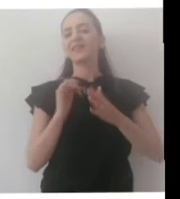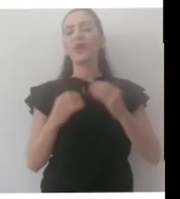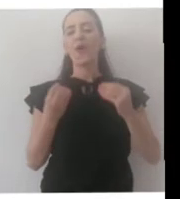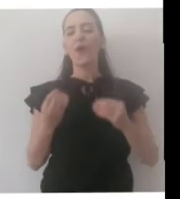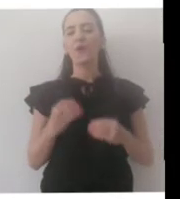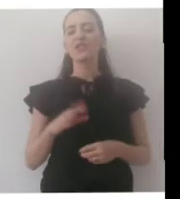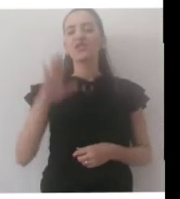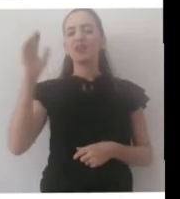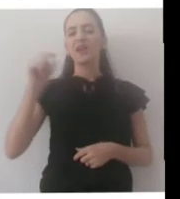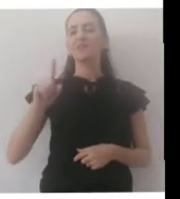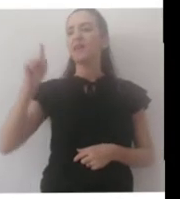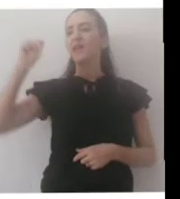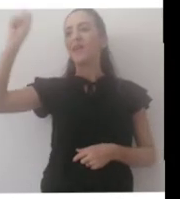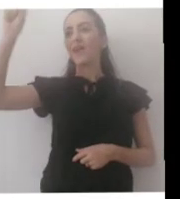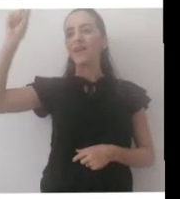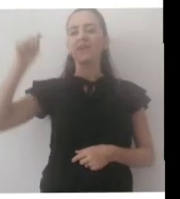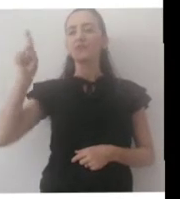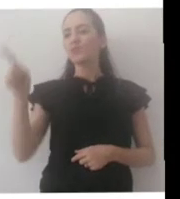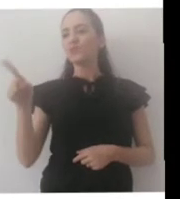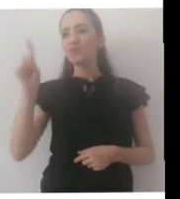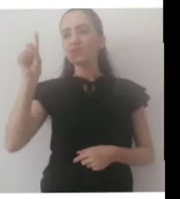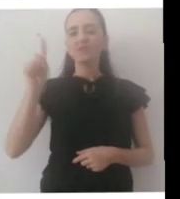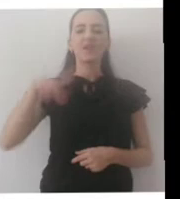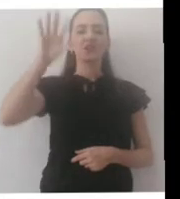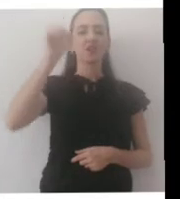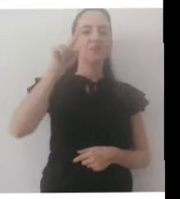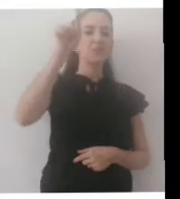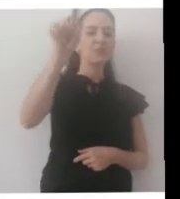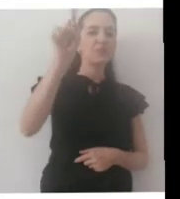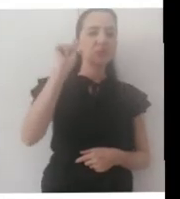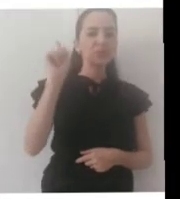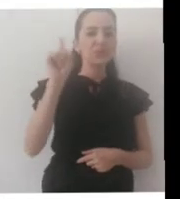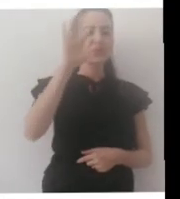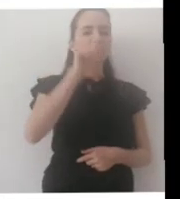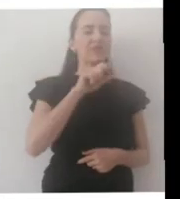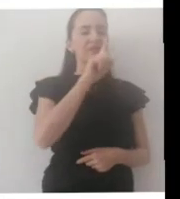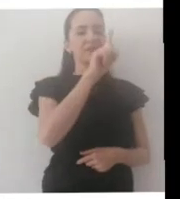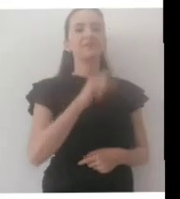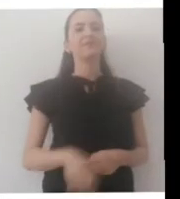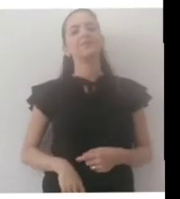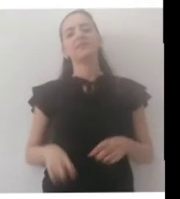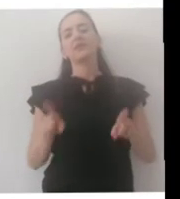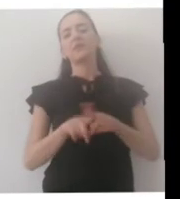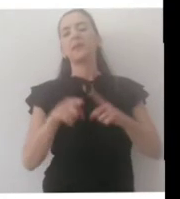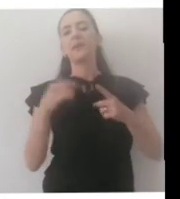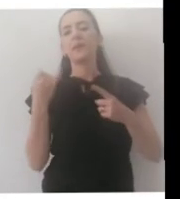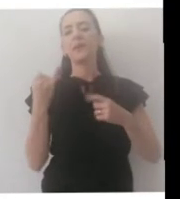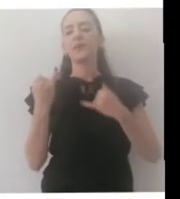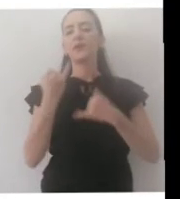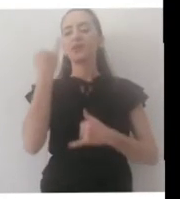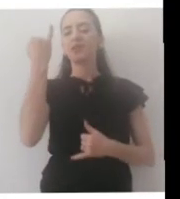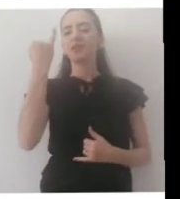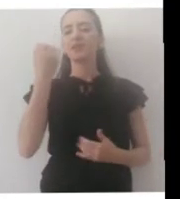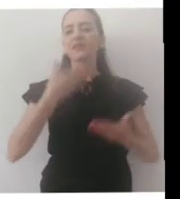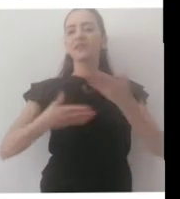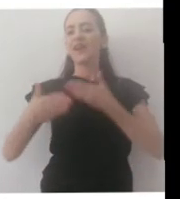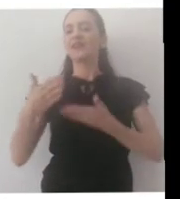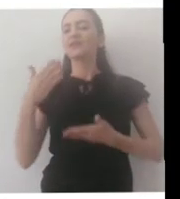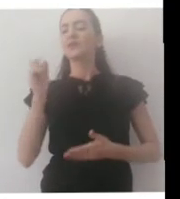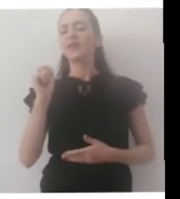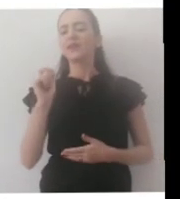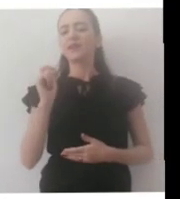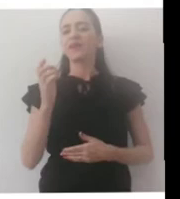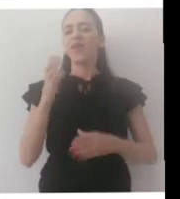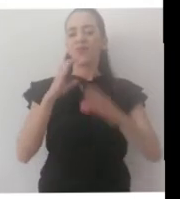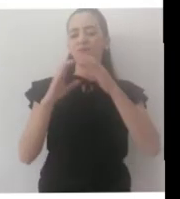na escola de educação infantil é muito importante para esse processo. A interação entre colegas e professores, o dialogar, como eu falei na